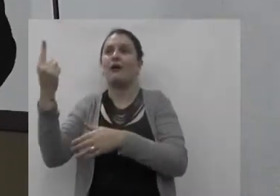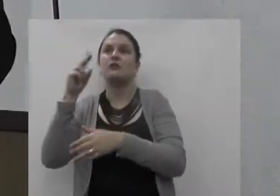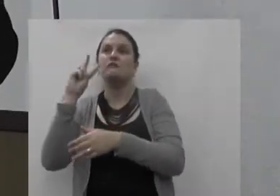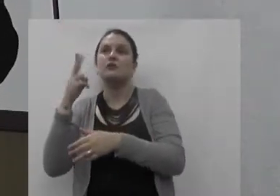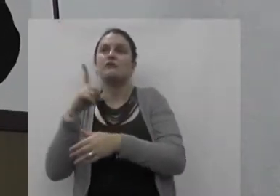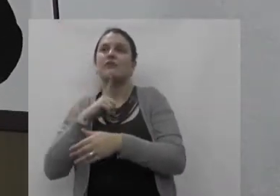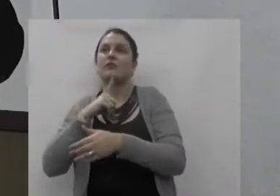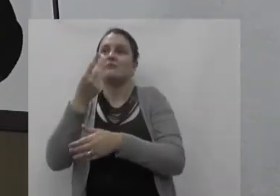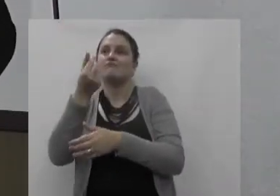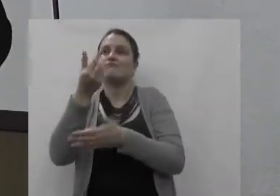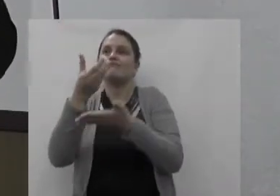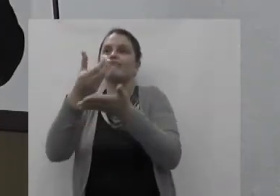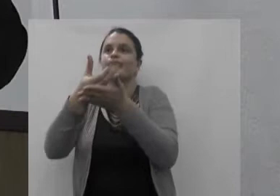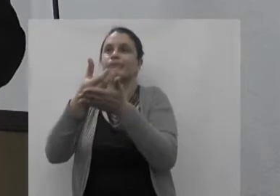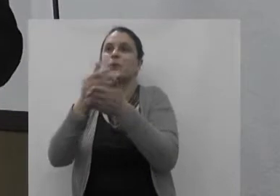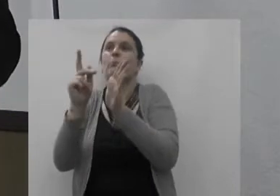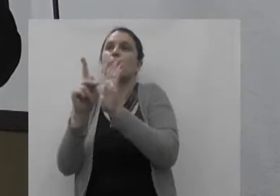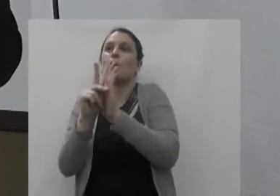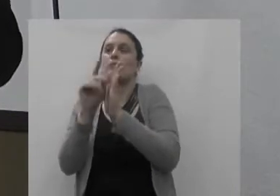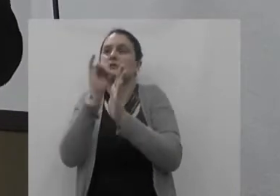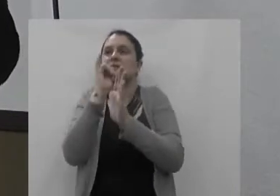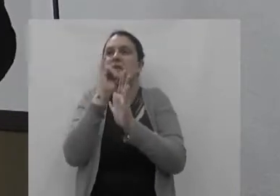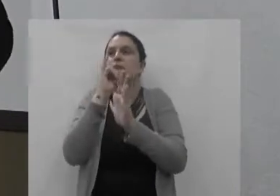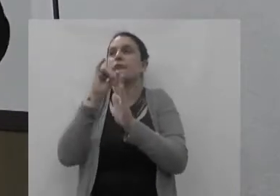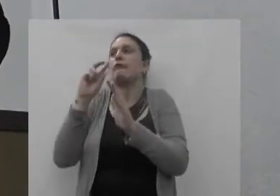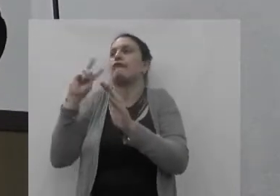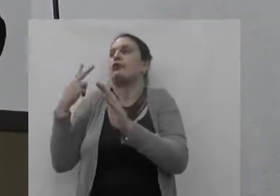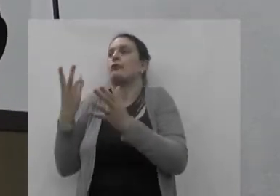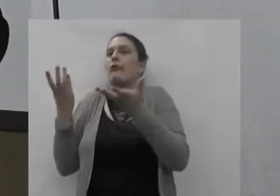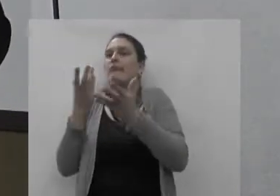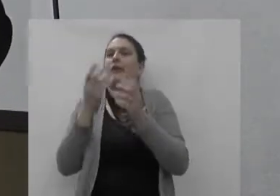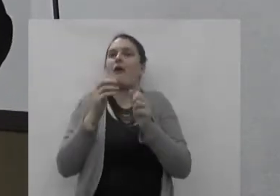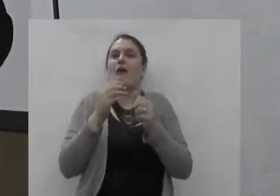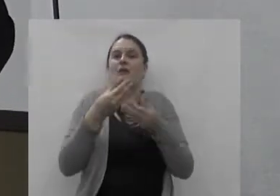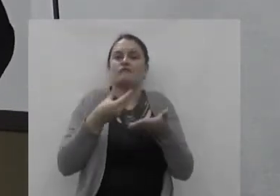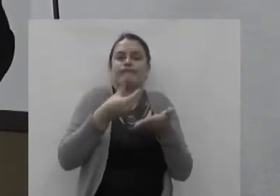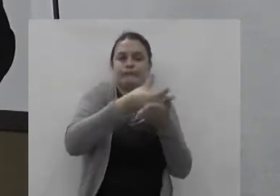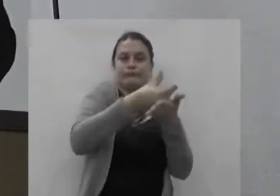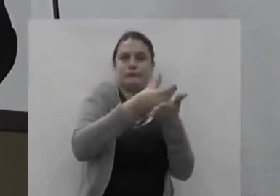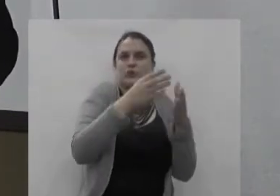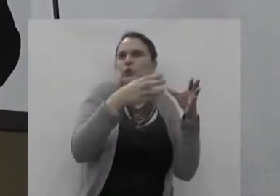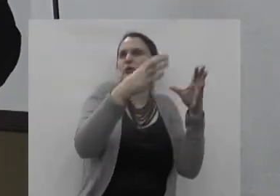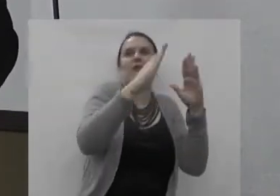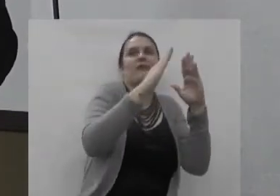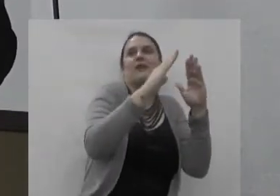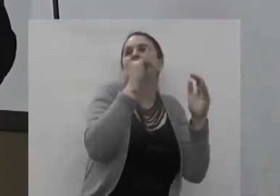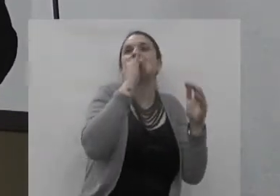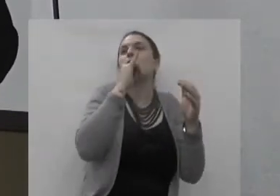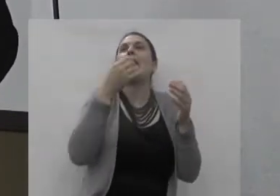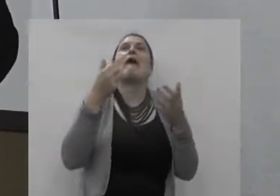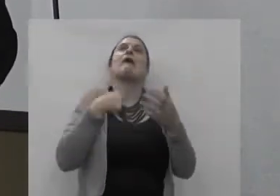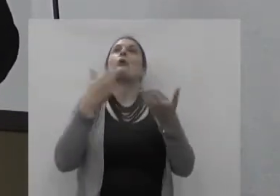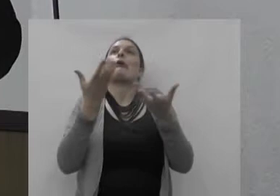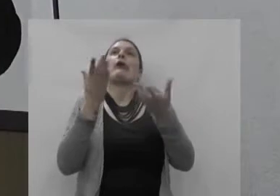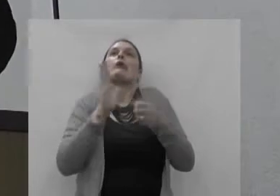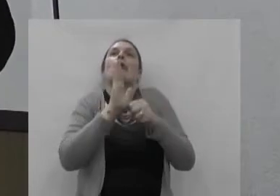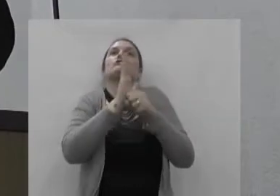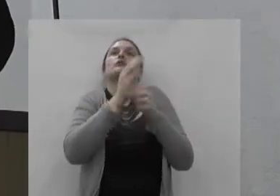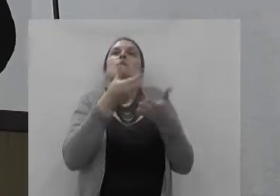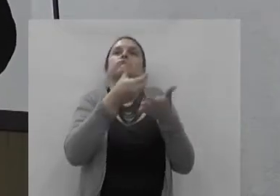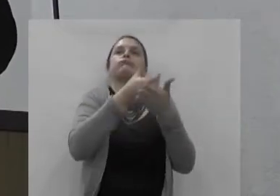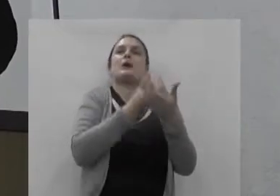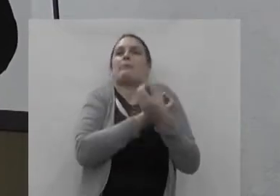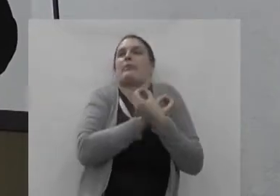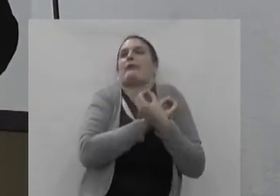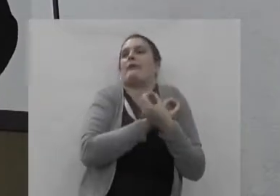dizer para os senhores, e conclamar mais uma vez, senhores, que é lei, está na Constituição a emenda